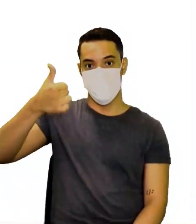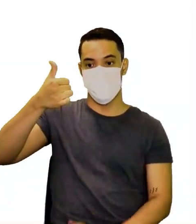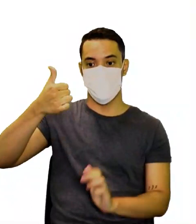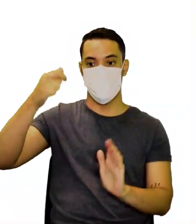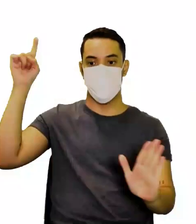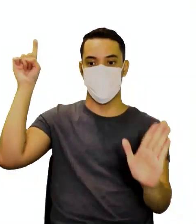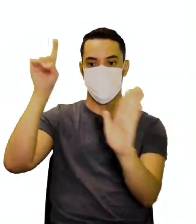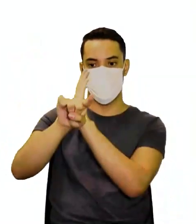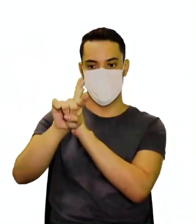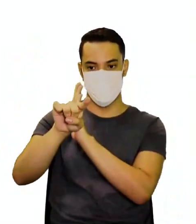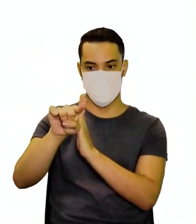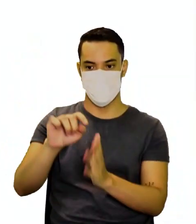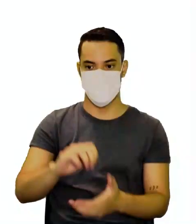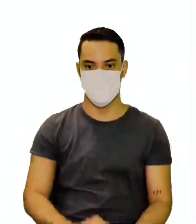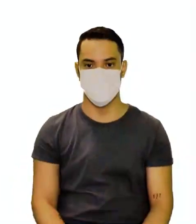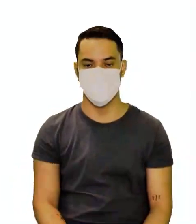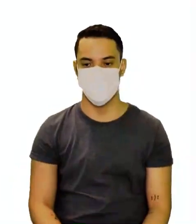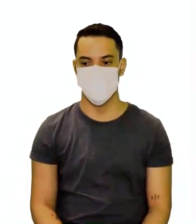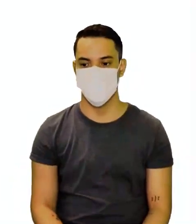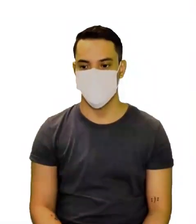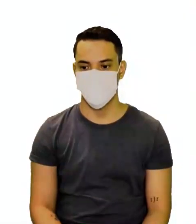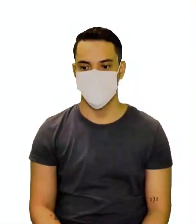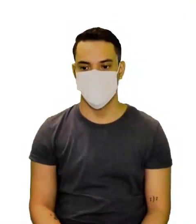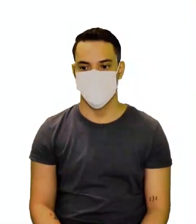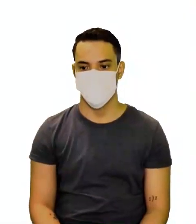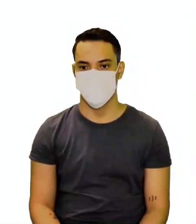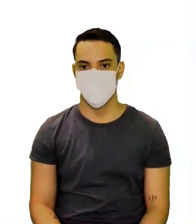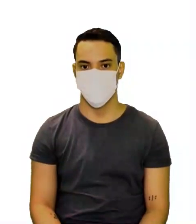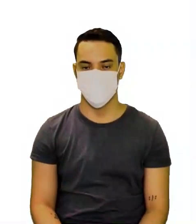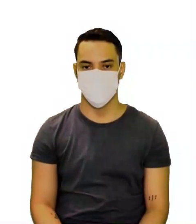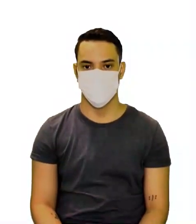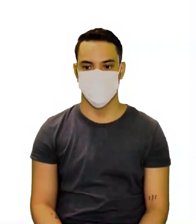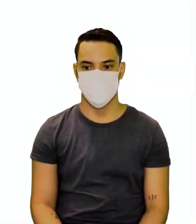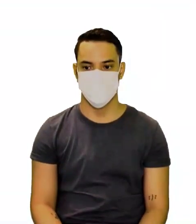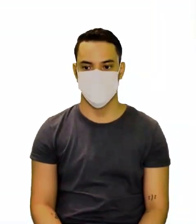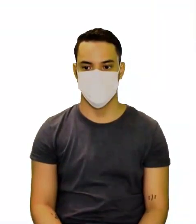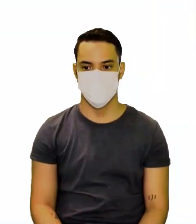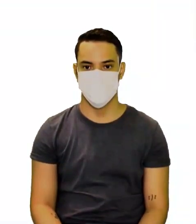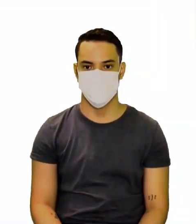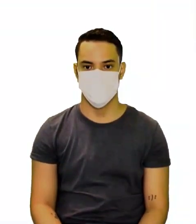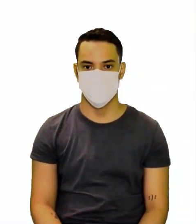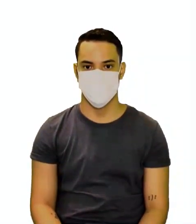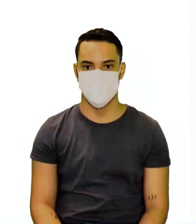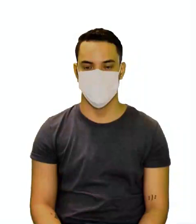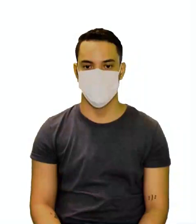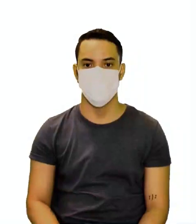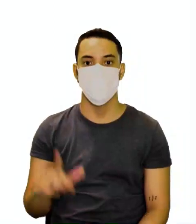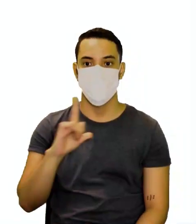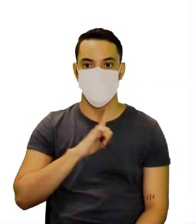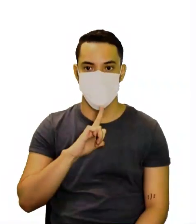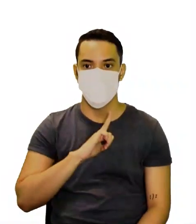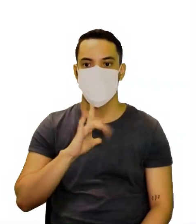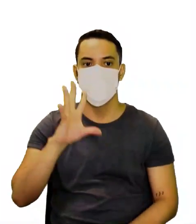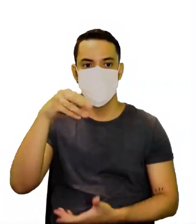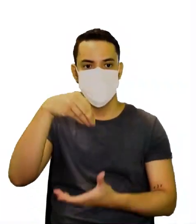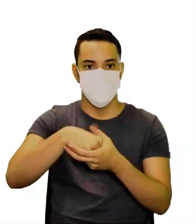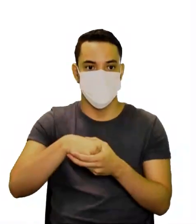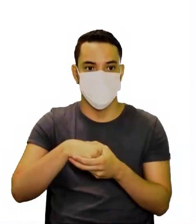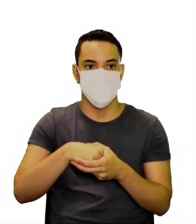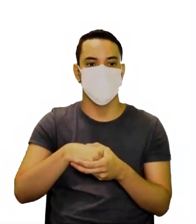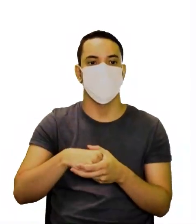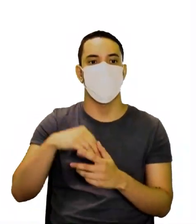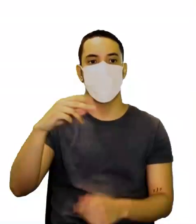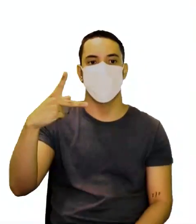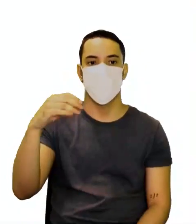questão, ok? Vamos ver o que está escrito aqui, pessoal. A unidade de medida de